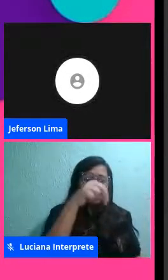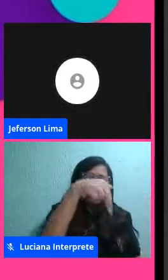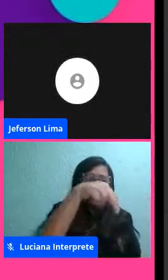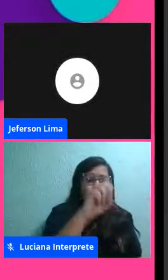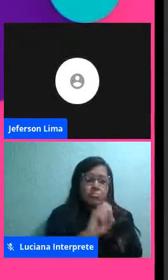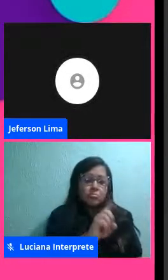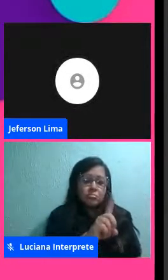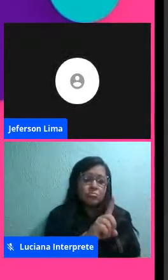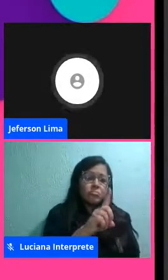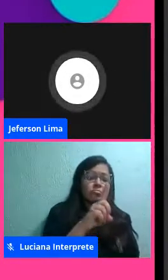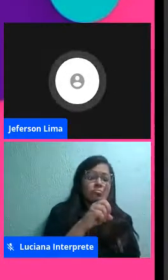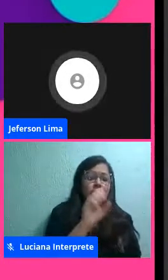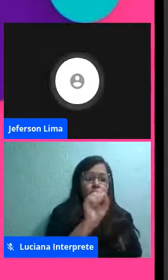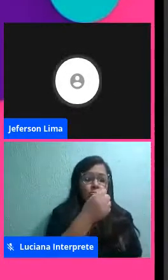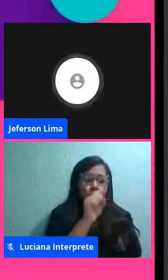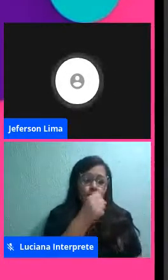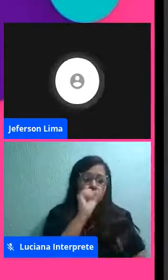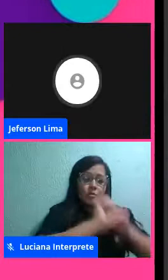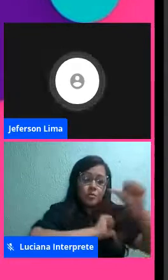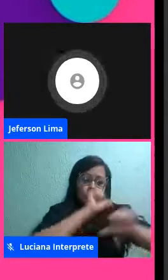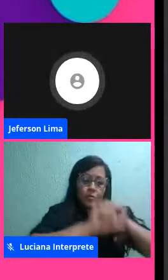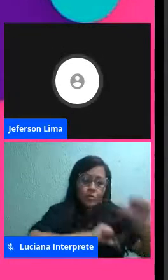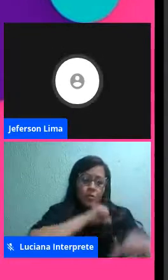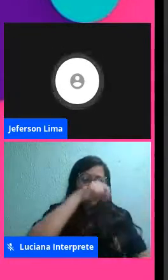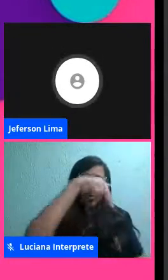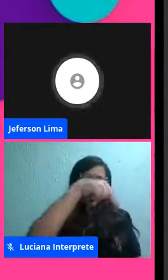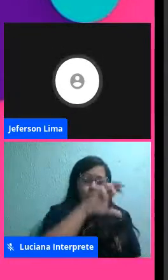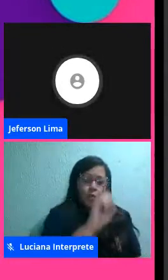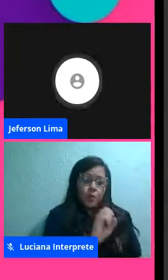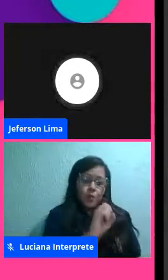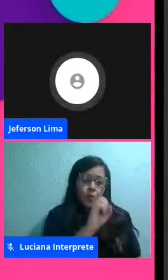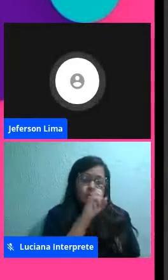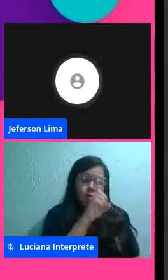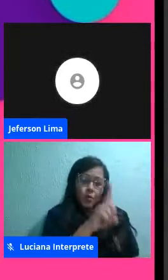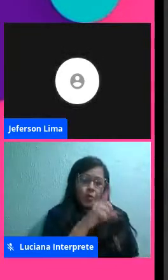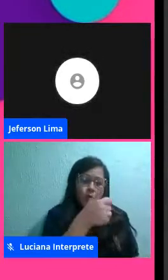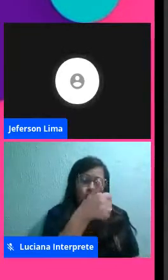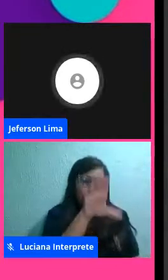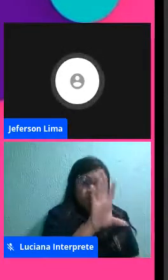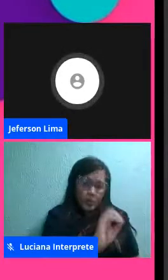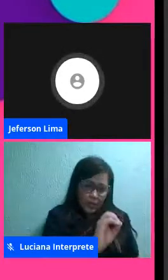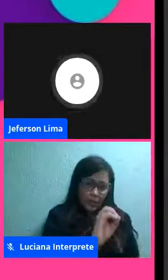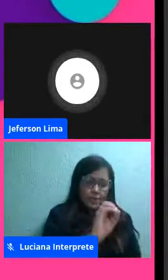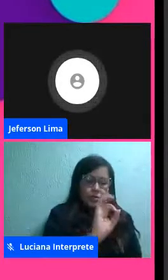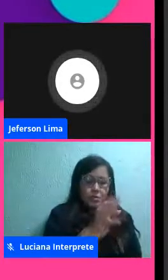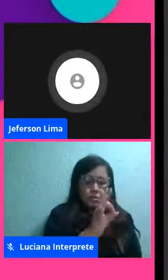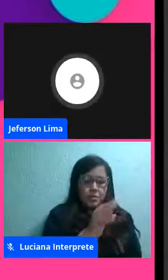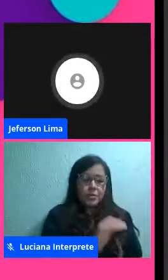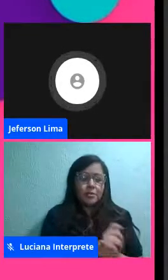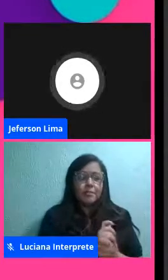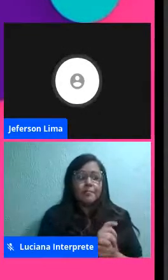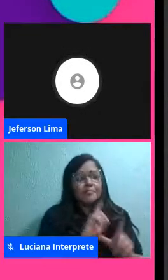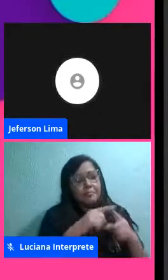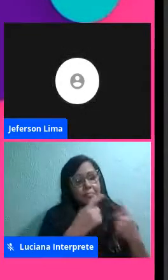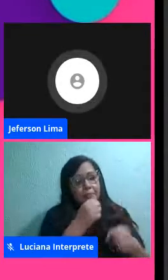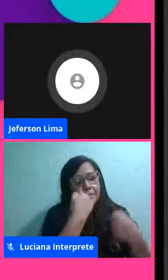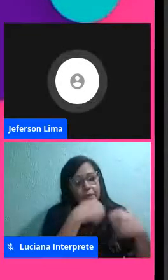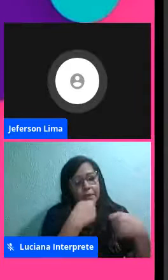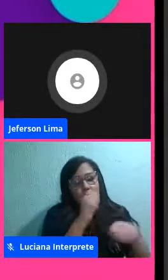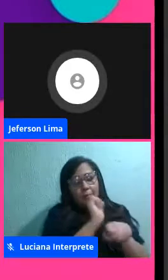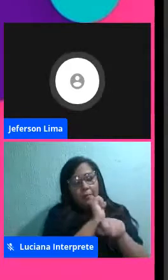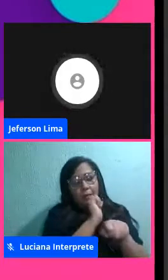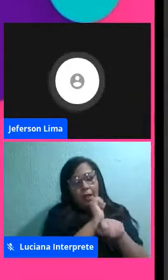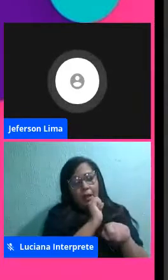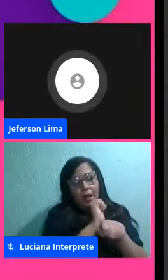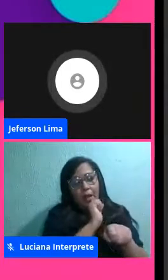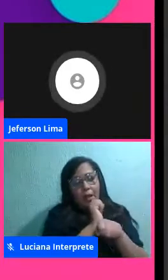10. Vou deixar salvo para os próximos, daí eu dou um rollback aqui rapidinho. E vamos só esperar aqui esse deploy. Às vezes o deploy